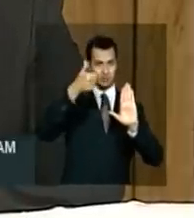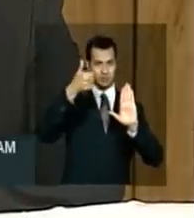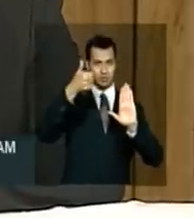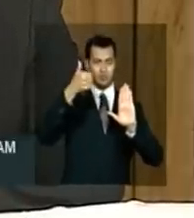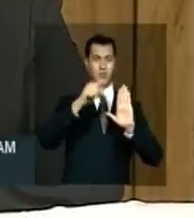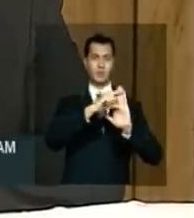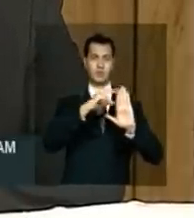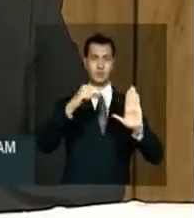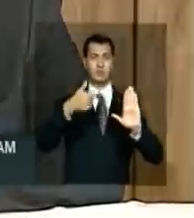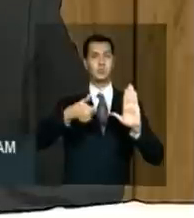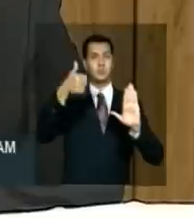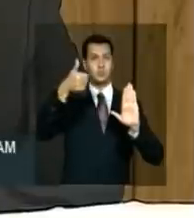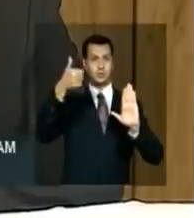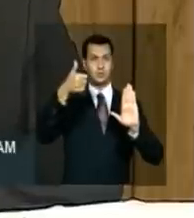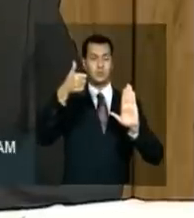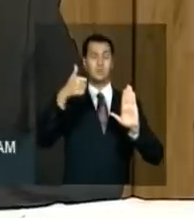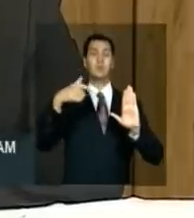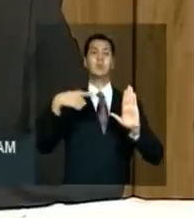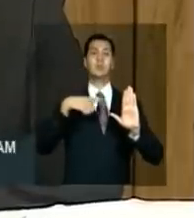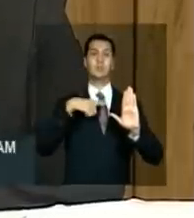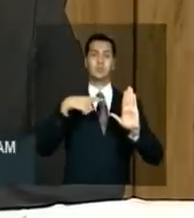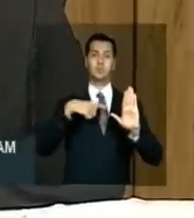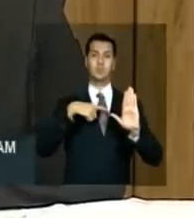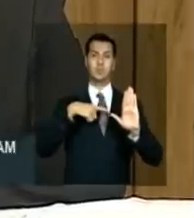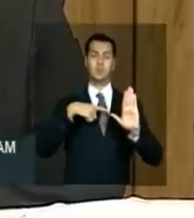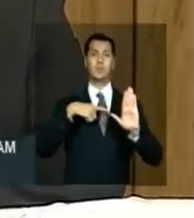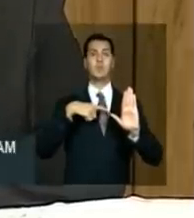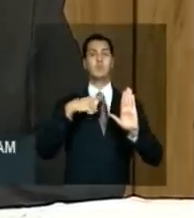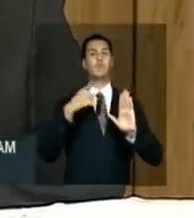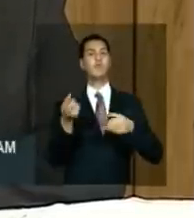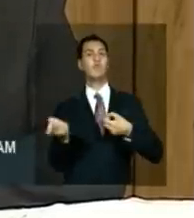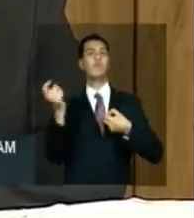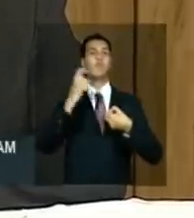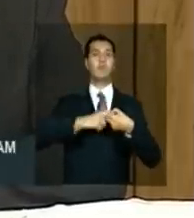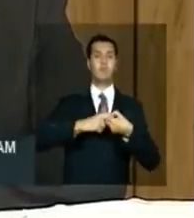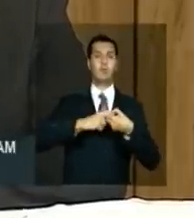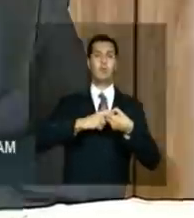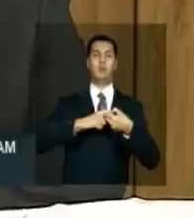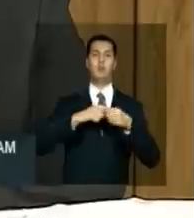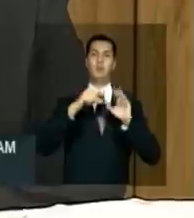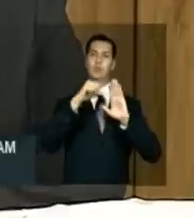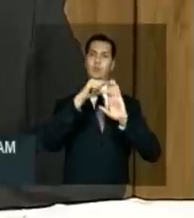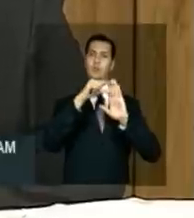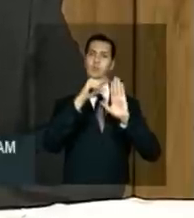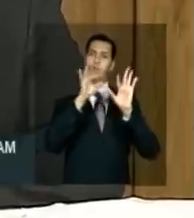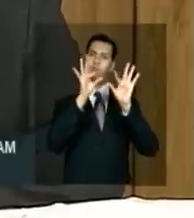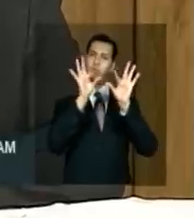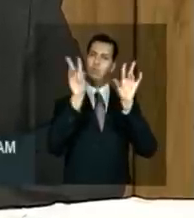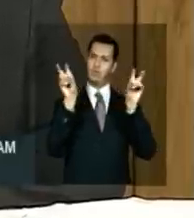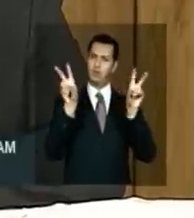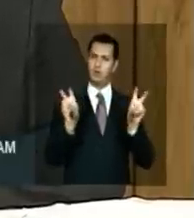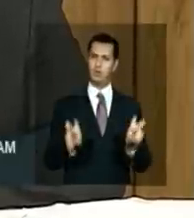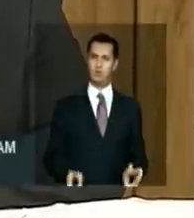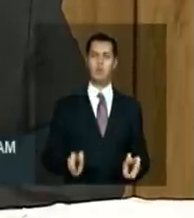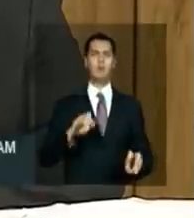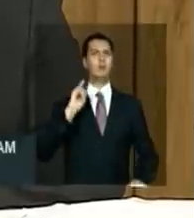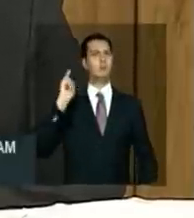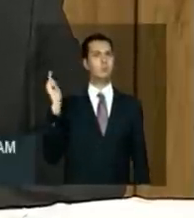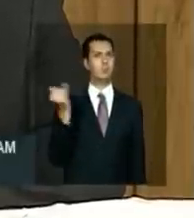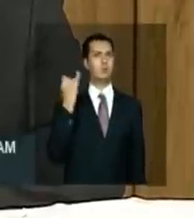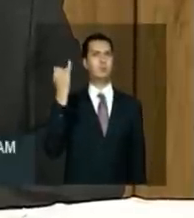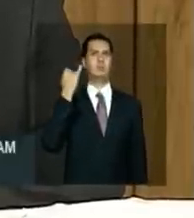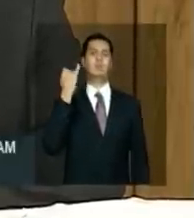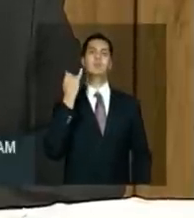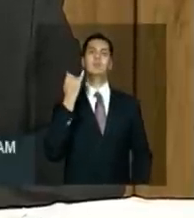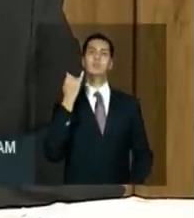recompõe os princípios que a senhora Presidente entende essenciais para a